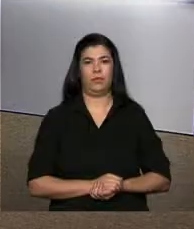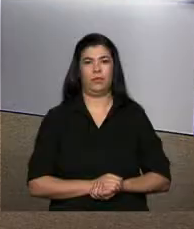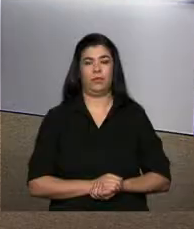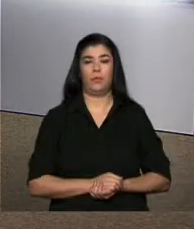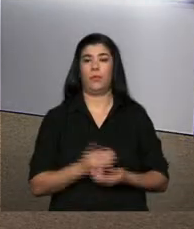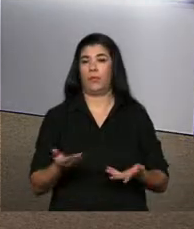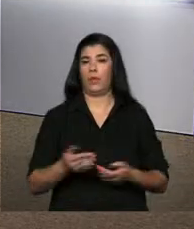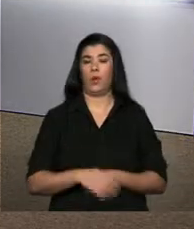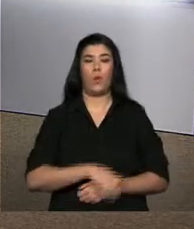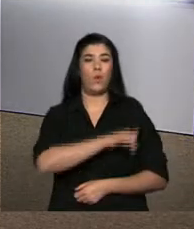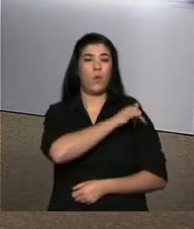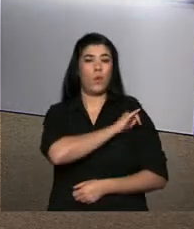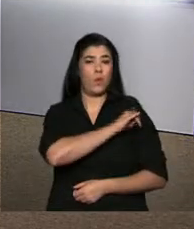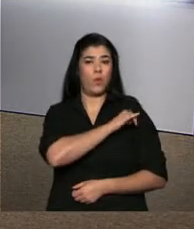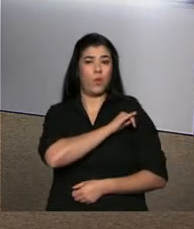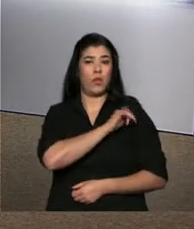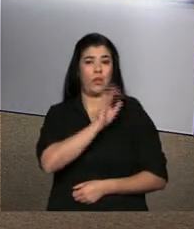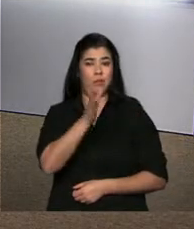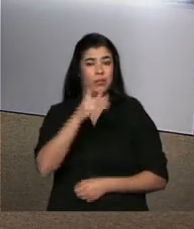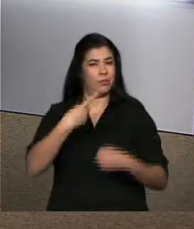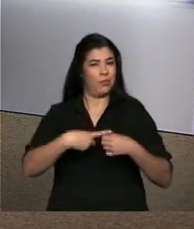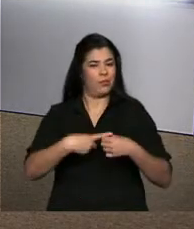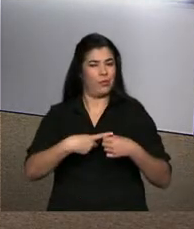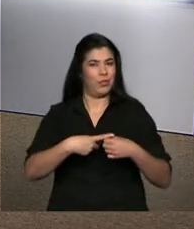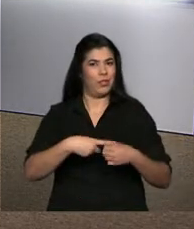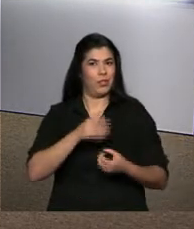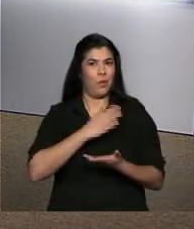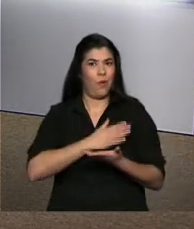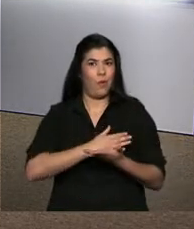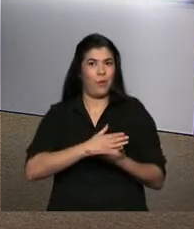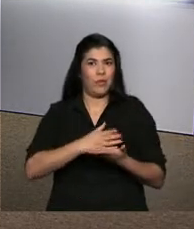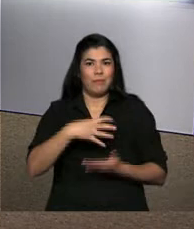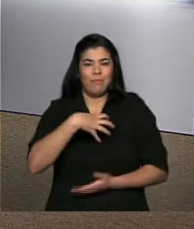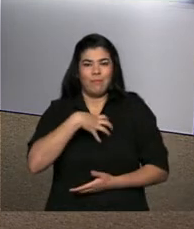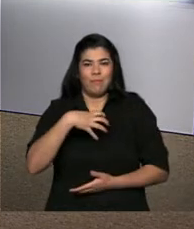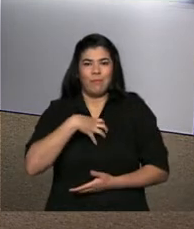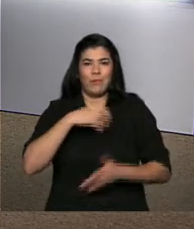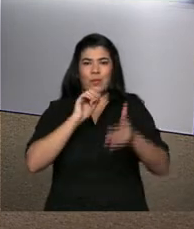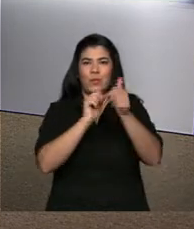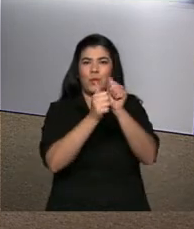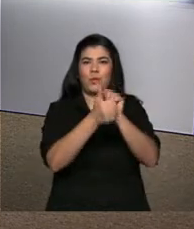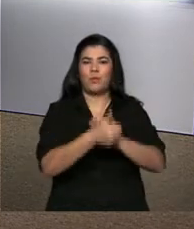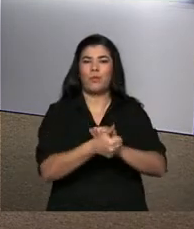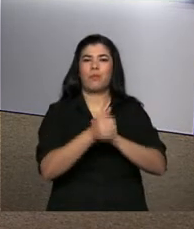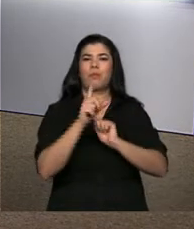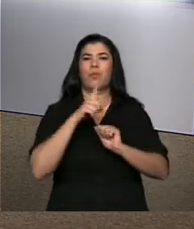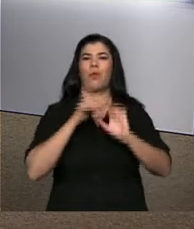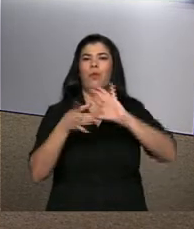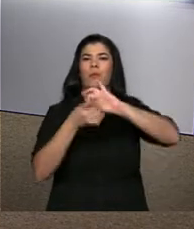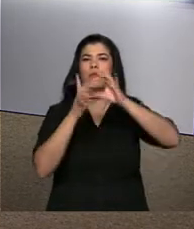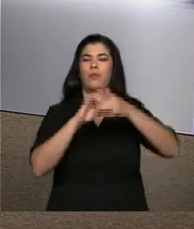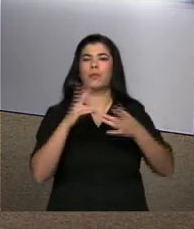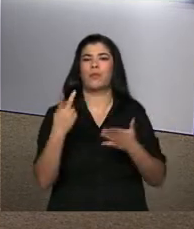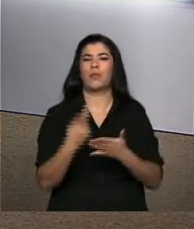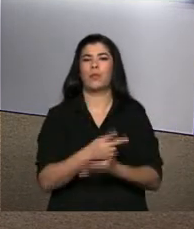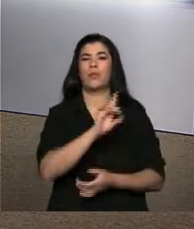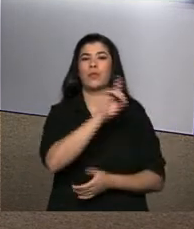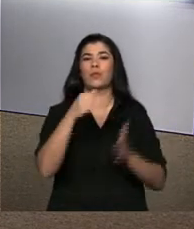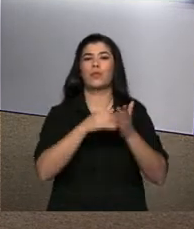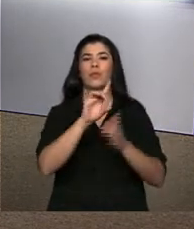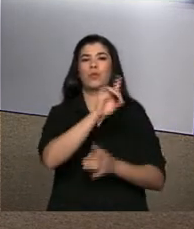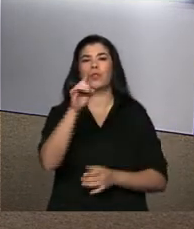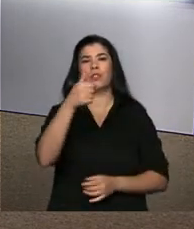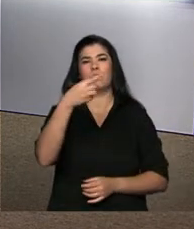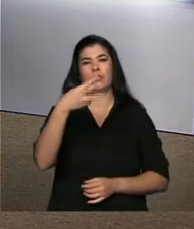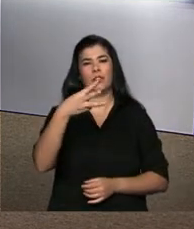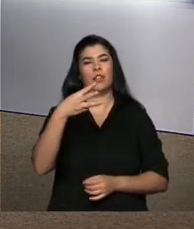E o Rio de Janeiro já respira esporte. A cidade comemorou o Dia Olímpico em 23 de junho no Parque Aquático Maria Elenk, na Barra